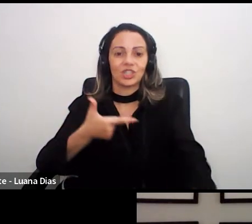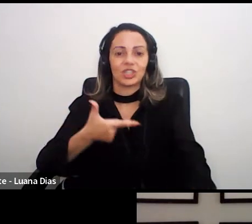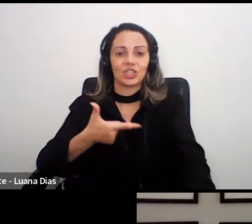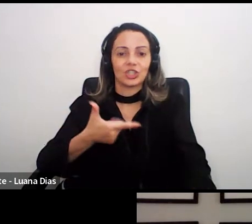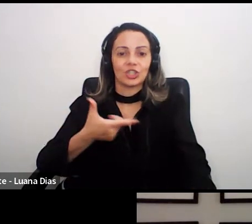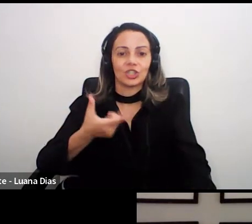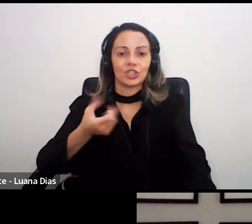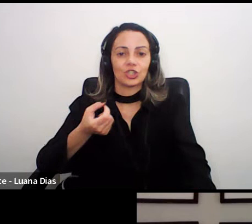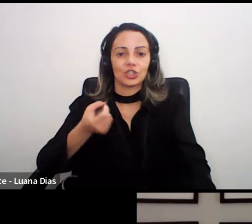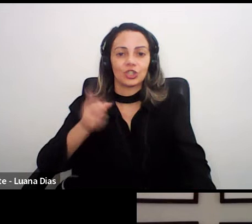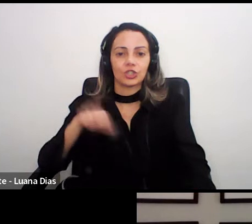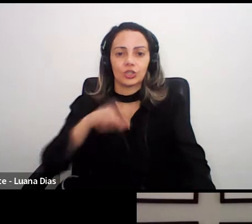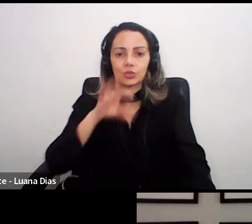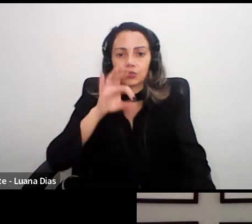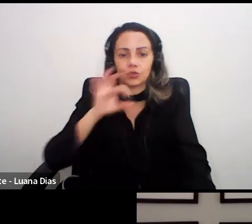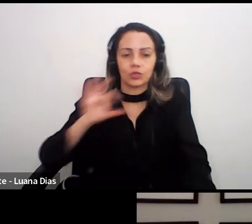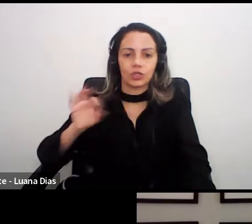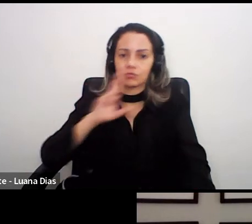20% dos juízes responderam que sim.